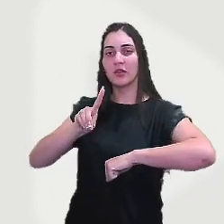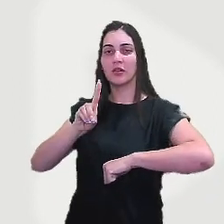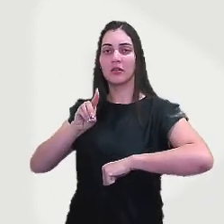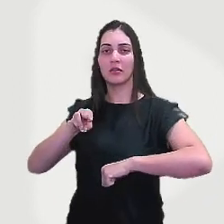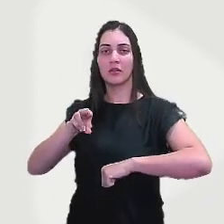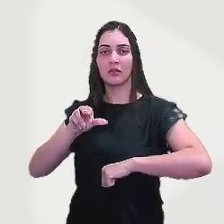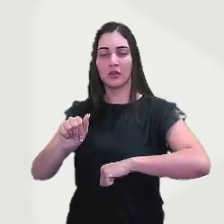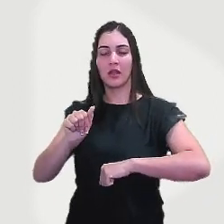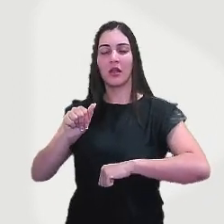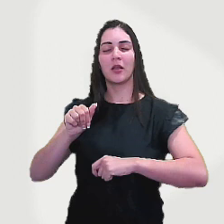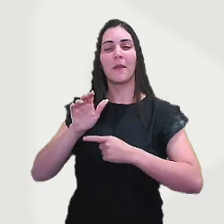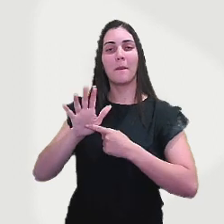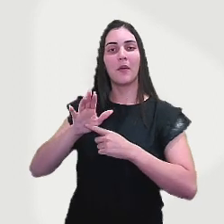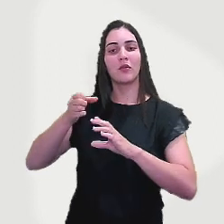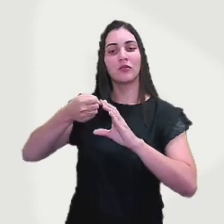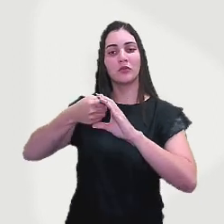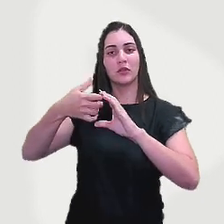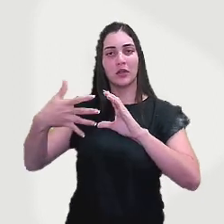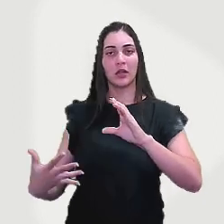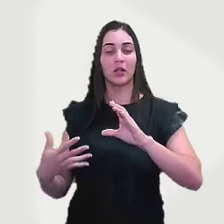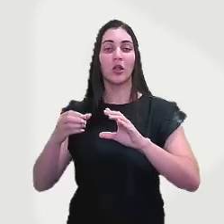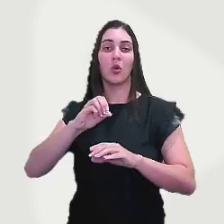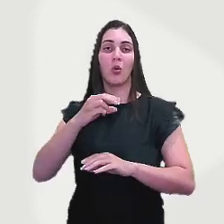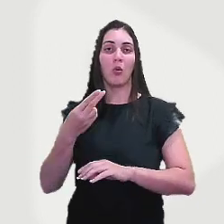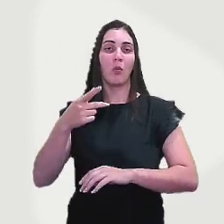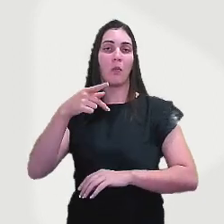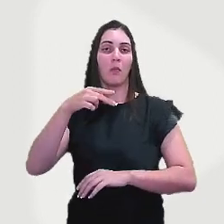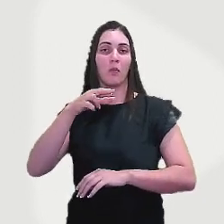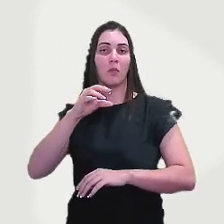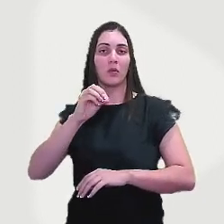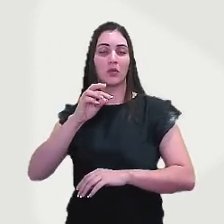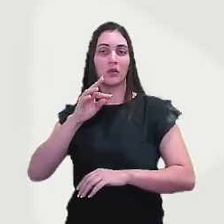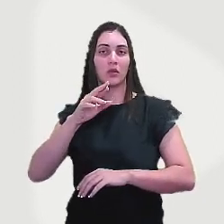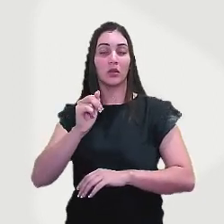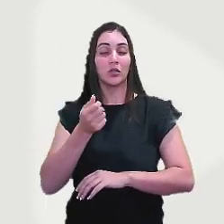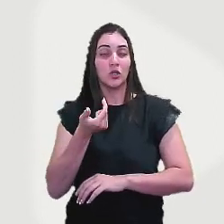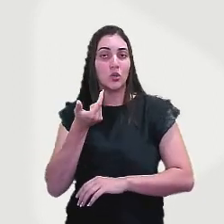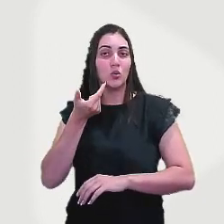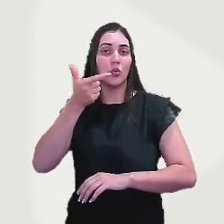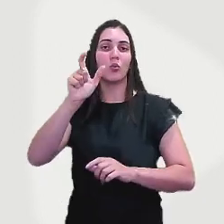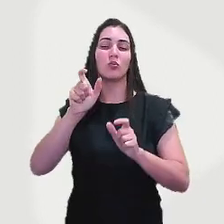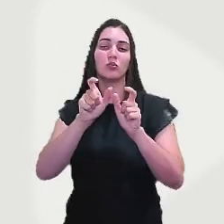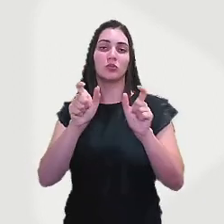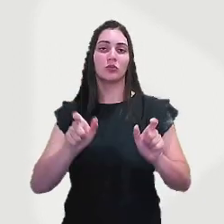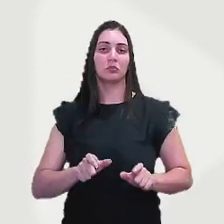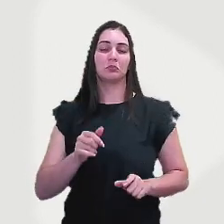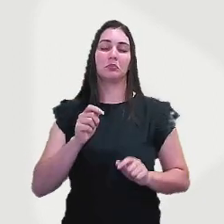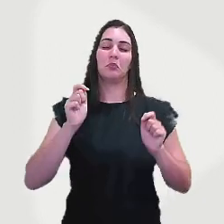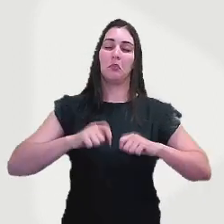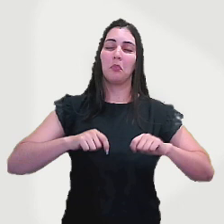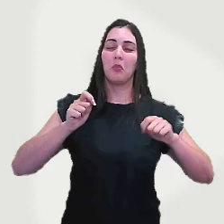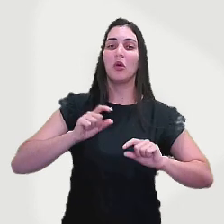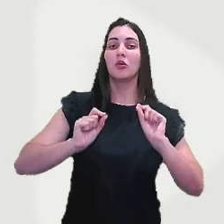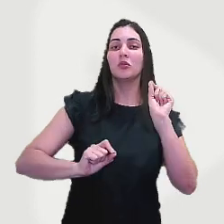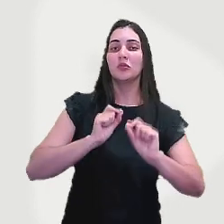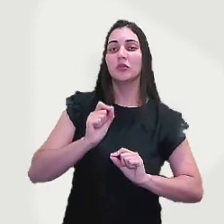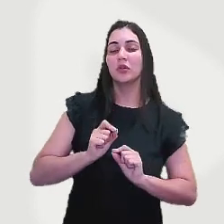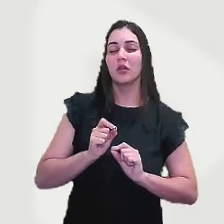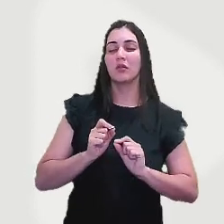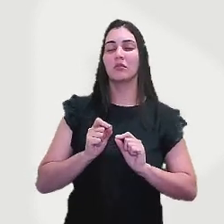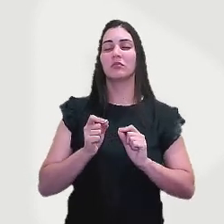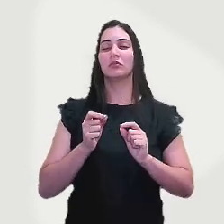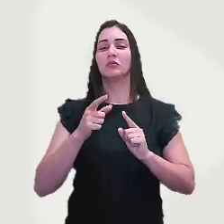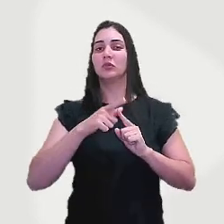uma característica, que expressa uma proteína de um outro organismo, tá? Seja de origem animal, seja de uma